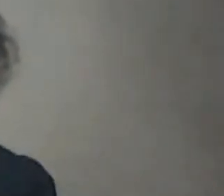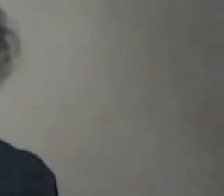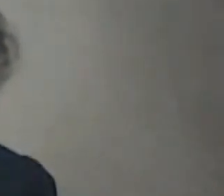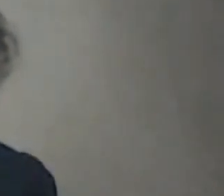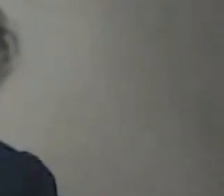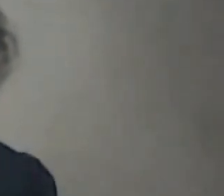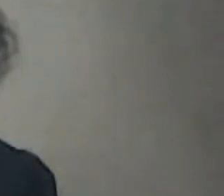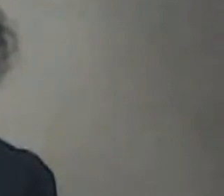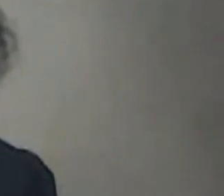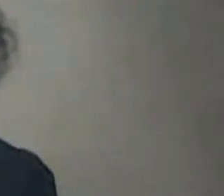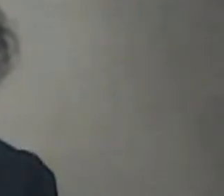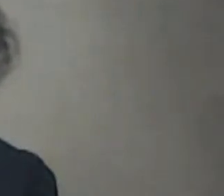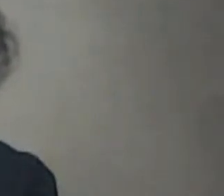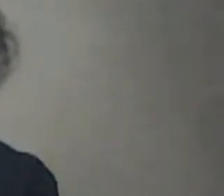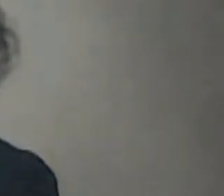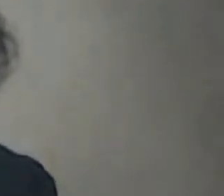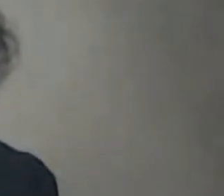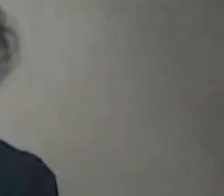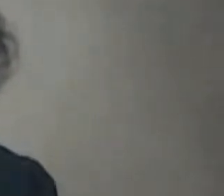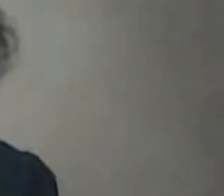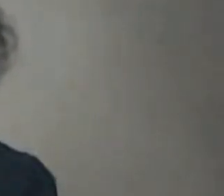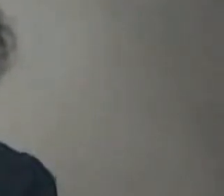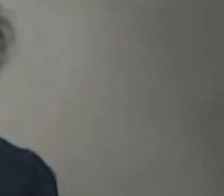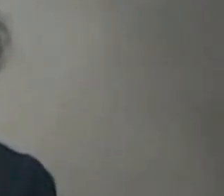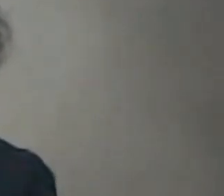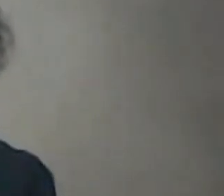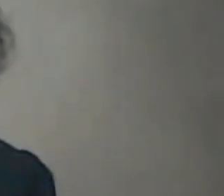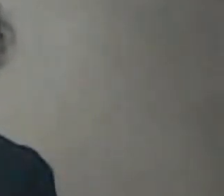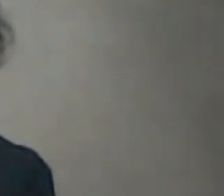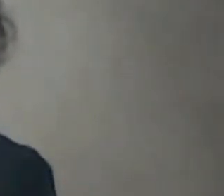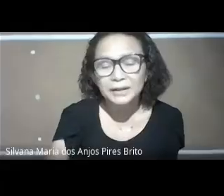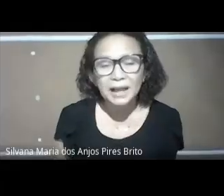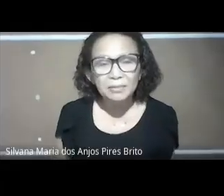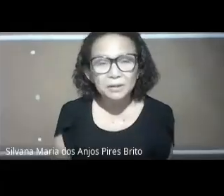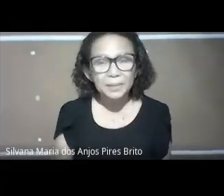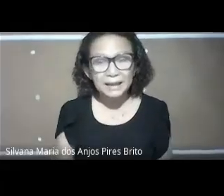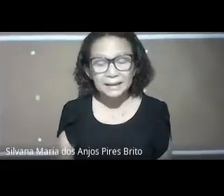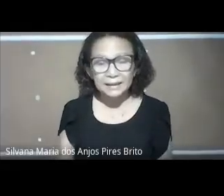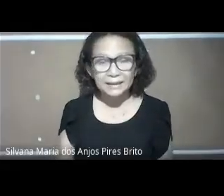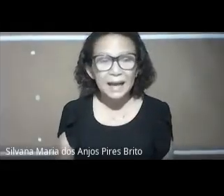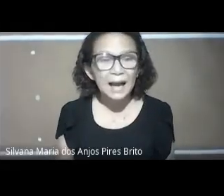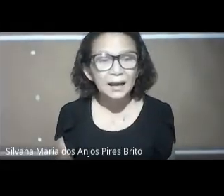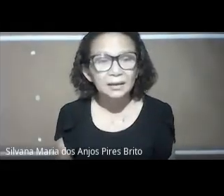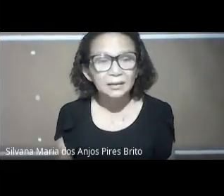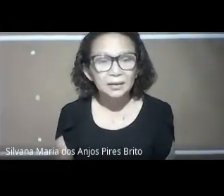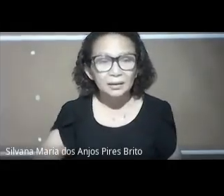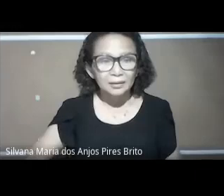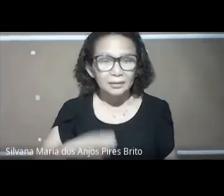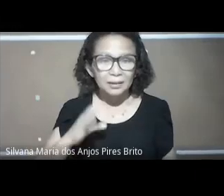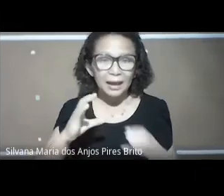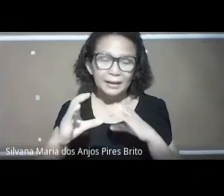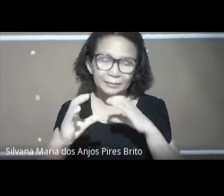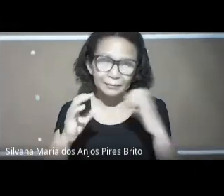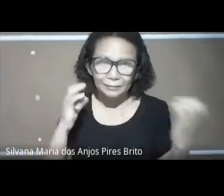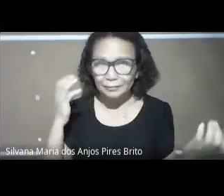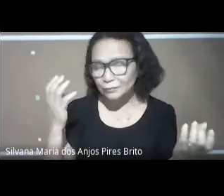de hoje. E o assunto de hoje, nós iremos precisar